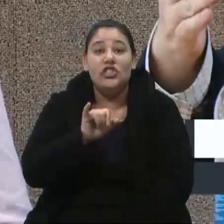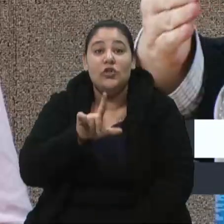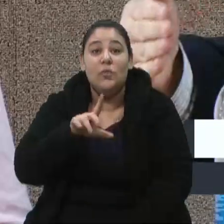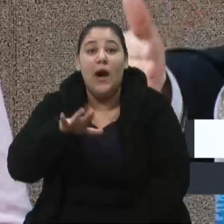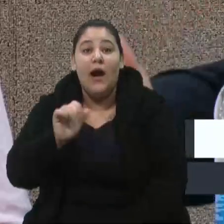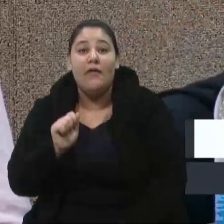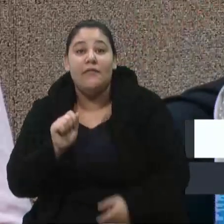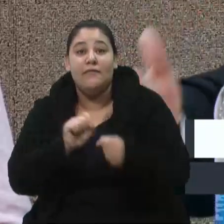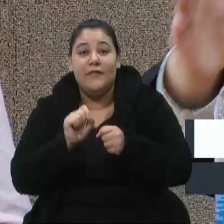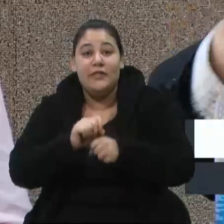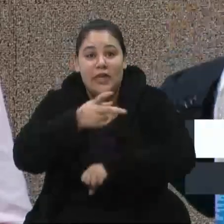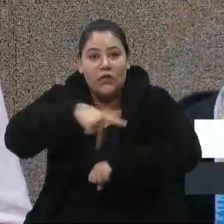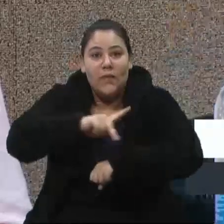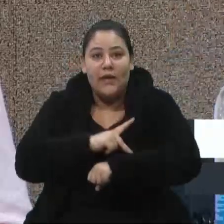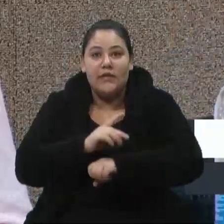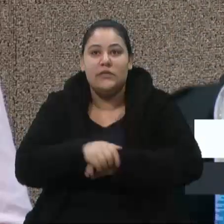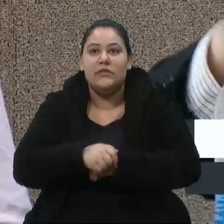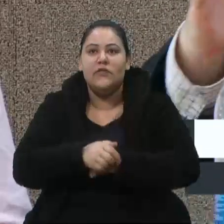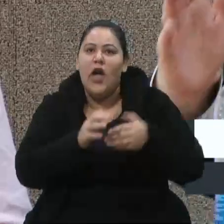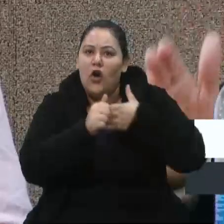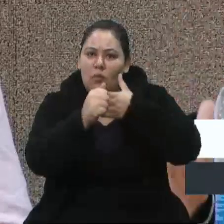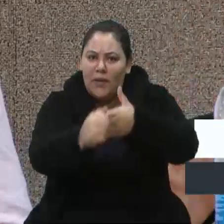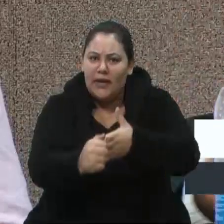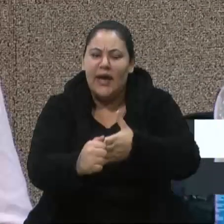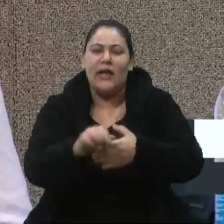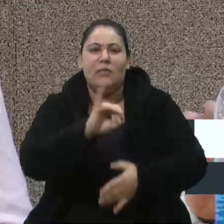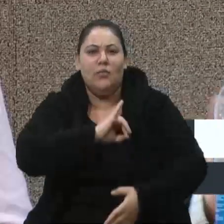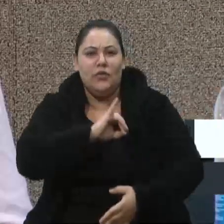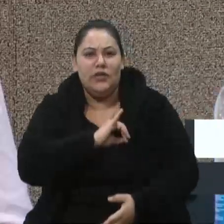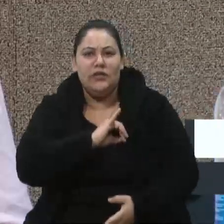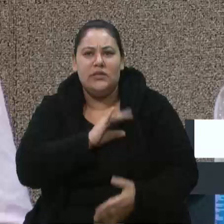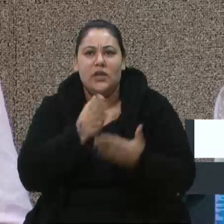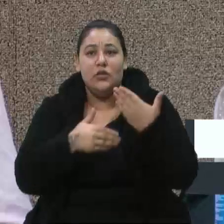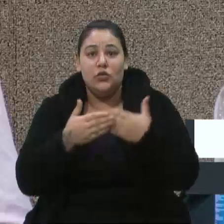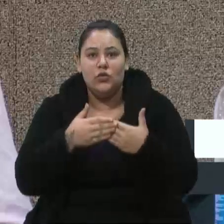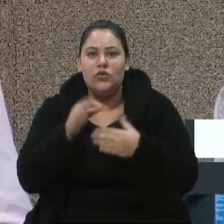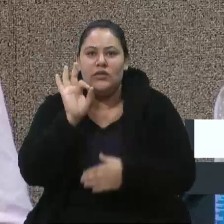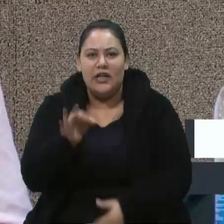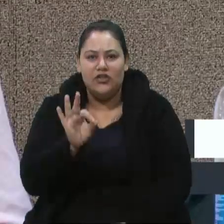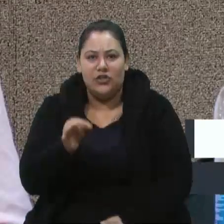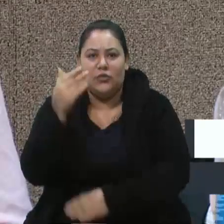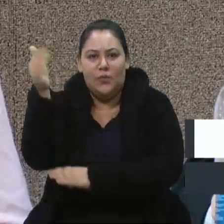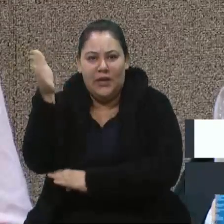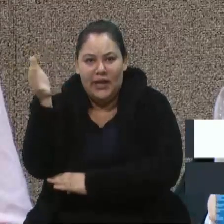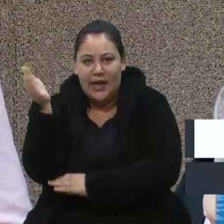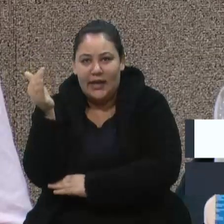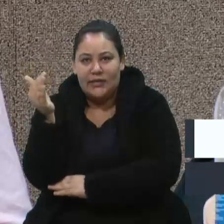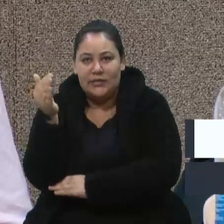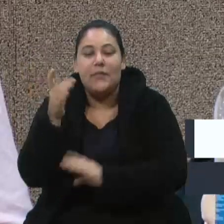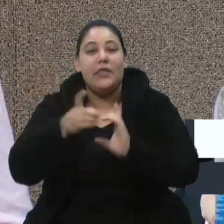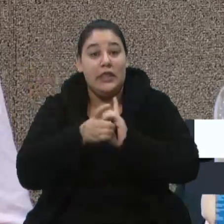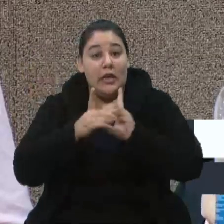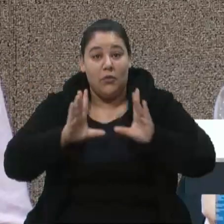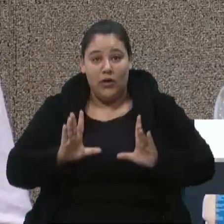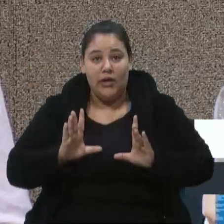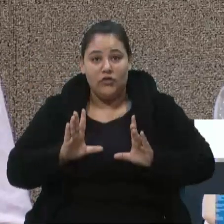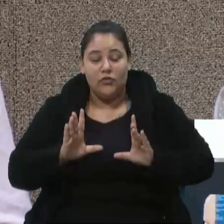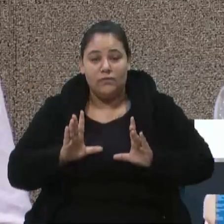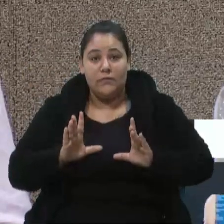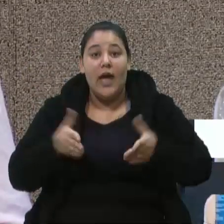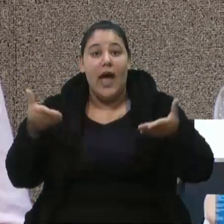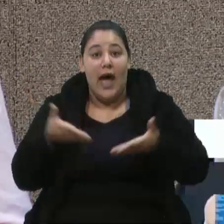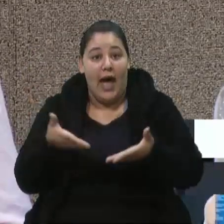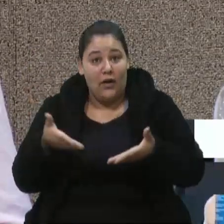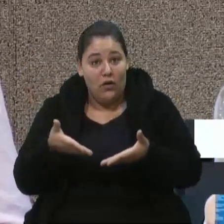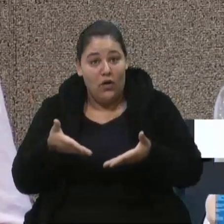movimento acompanhado pela polícia, tudo certinho, com bandeiras, um ato democrático. Agora, audiência pública para um assunto tão